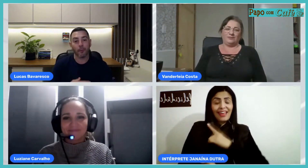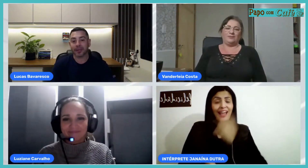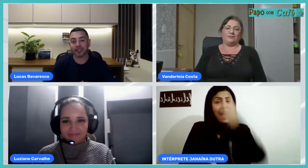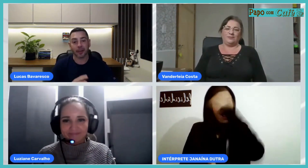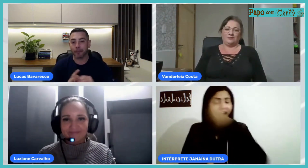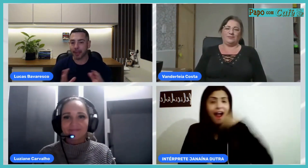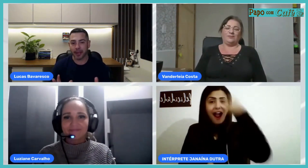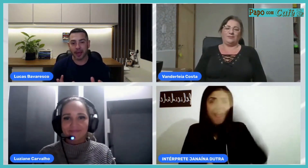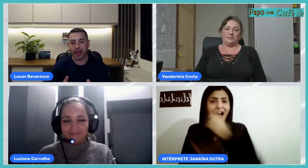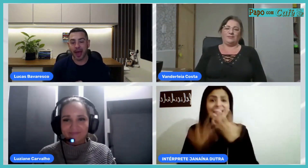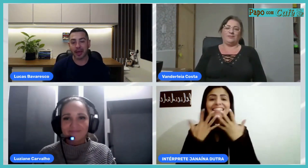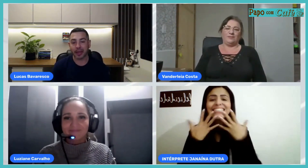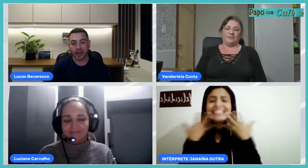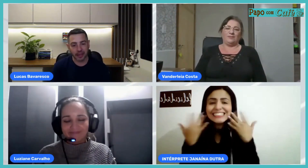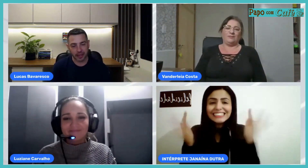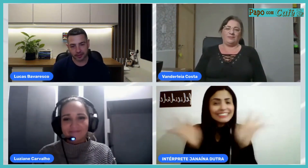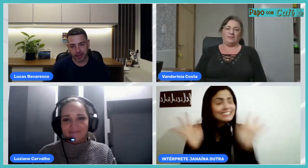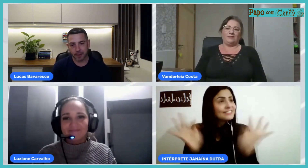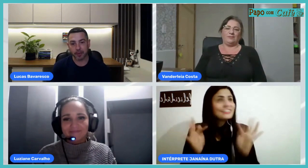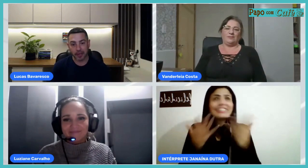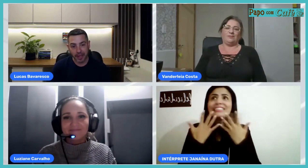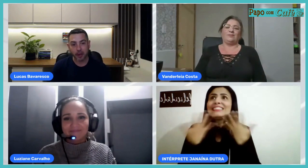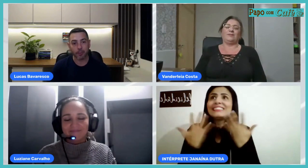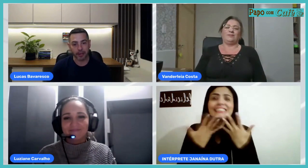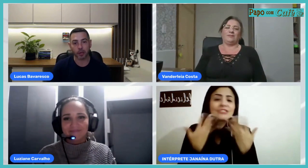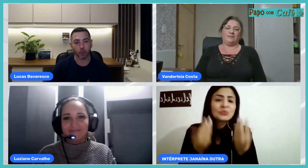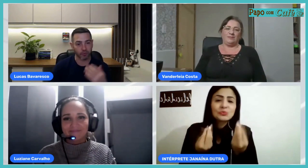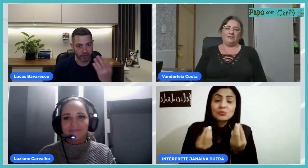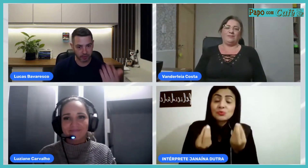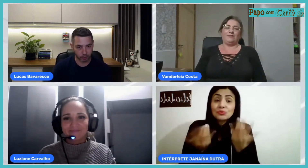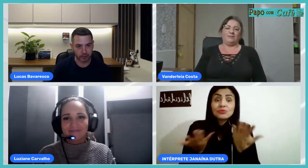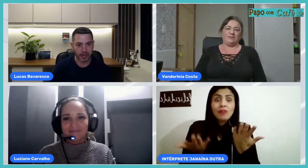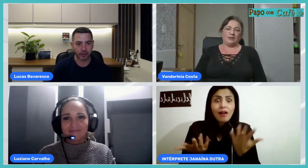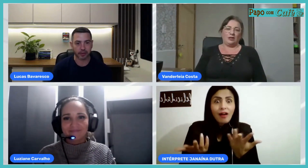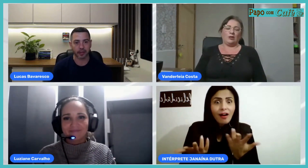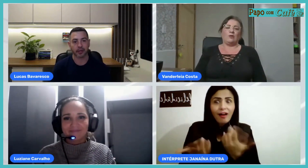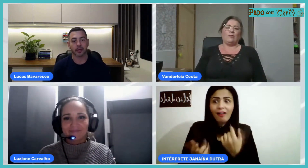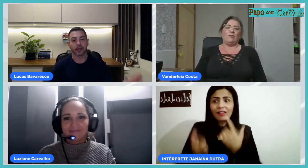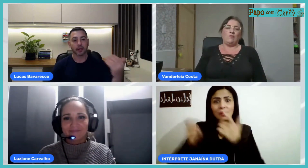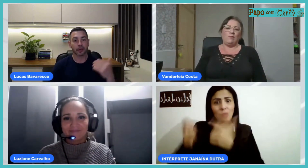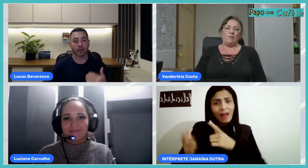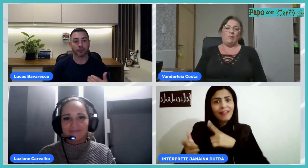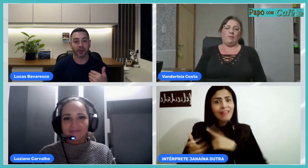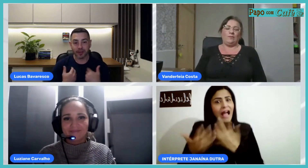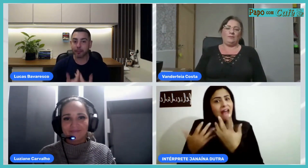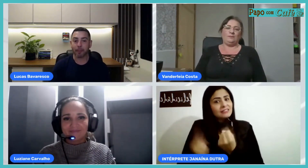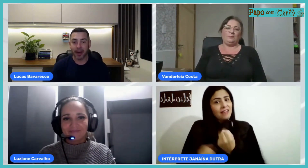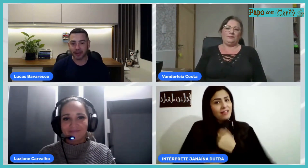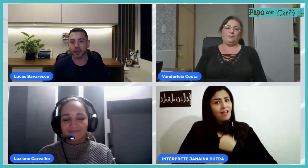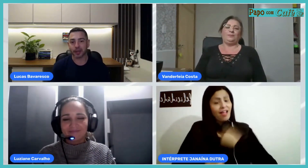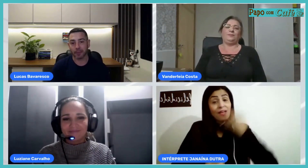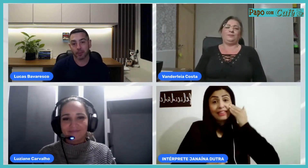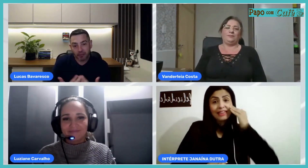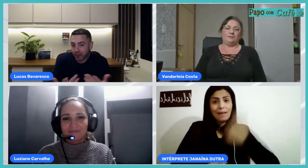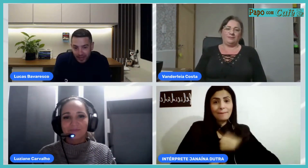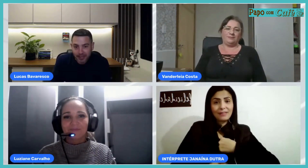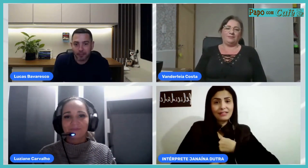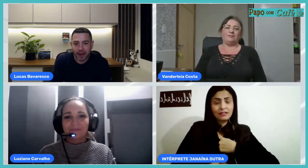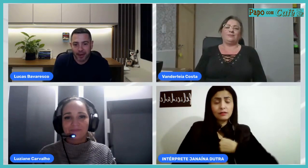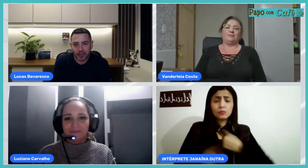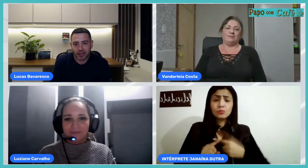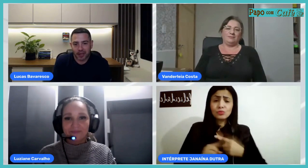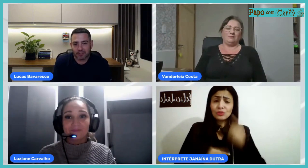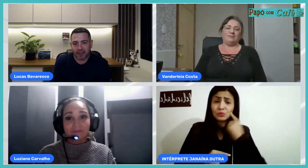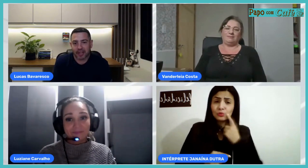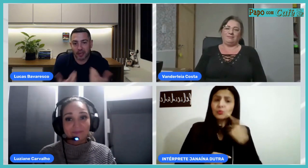como não perceber a alegria, sabe? E realmente, como vocês trouxeram, né, de fazer parte, né? Porque